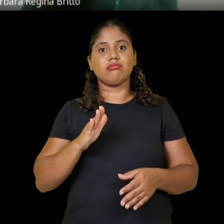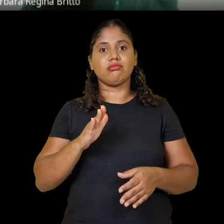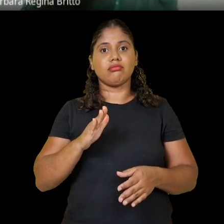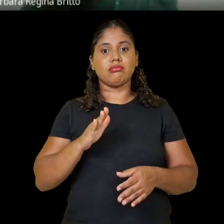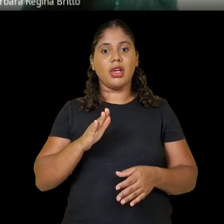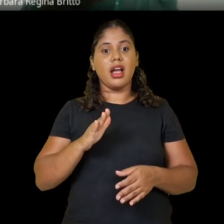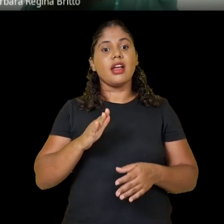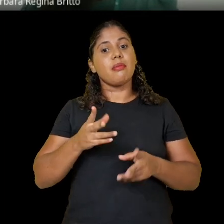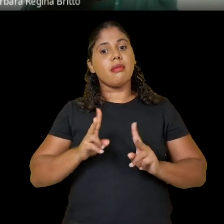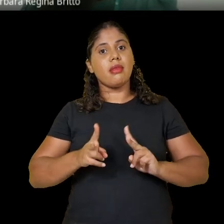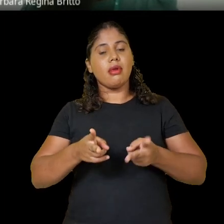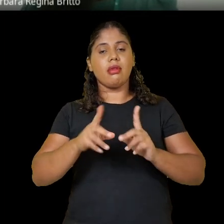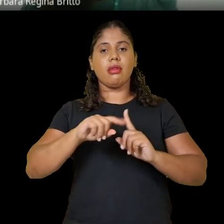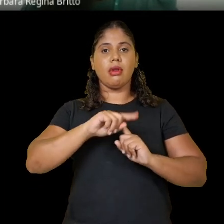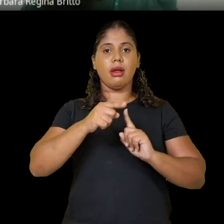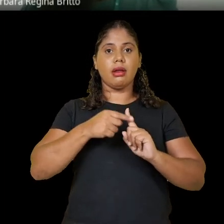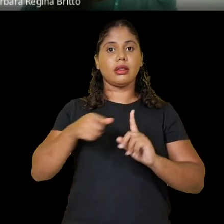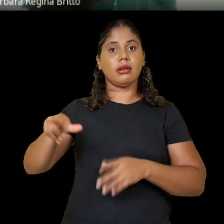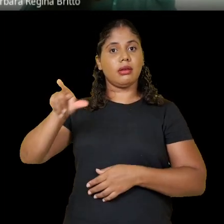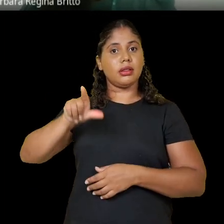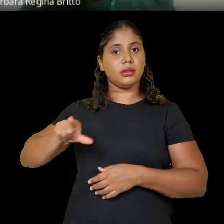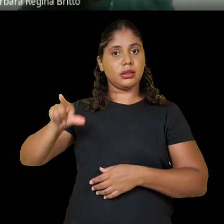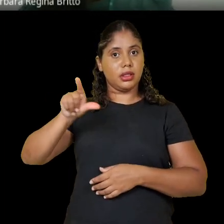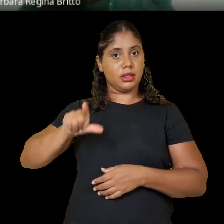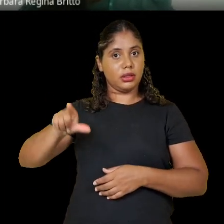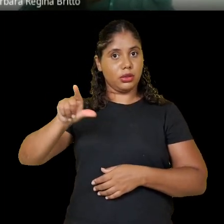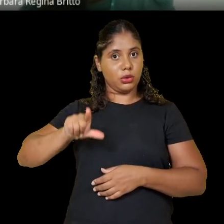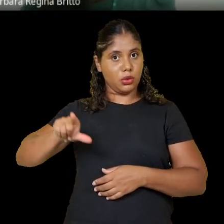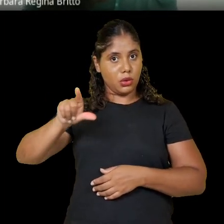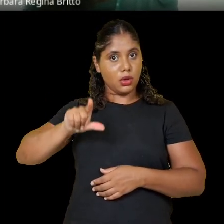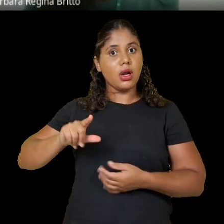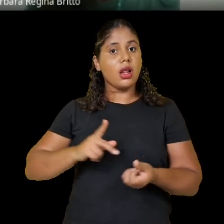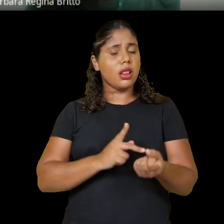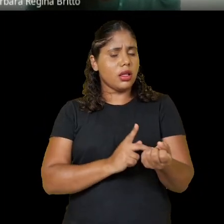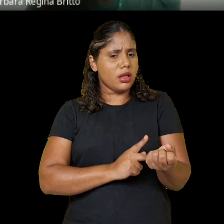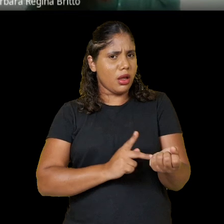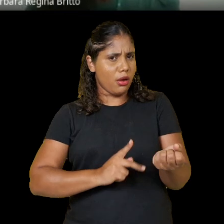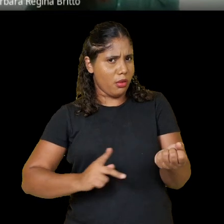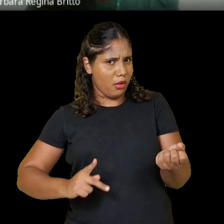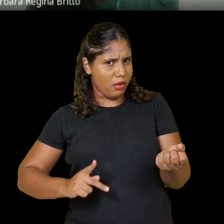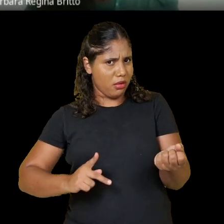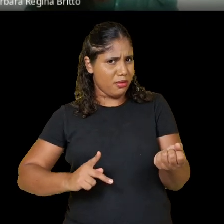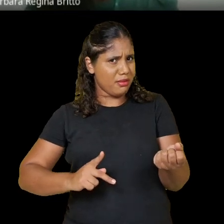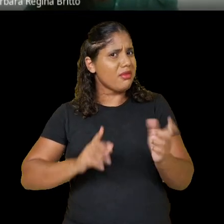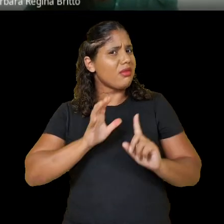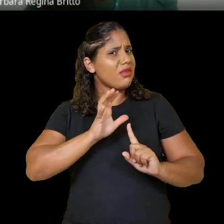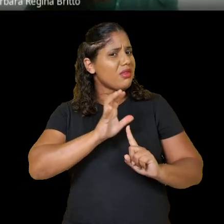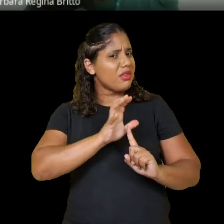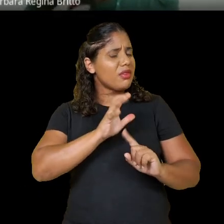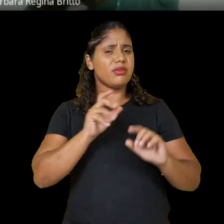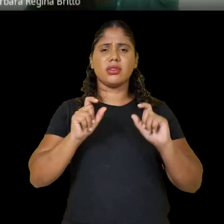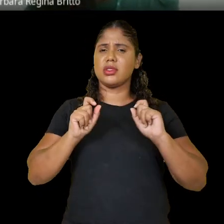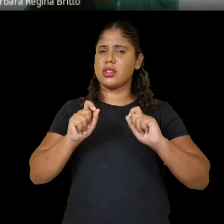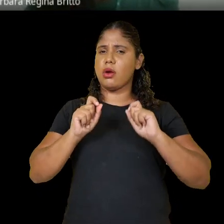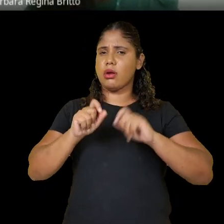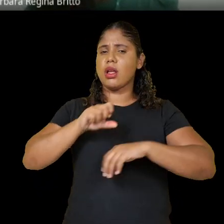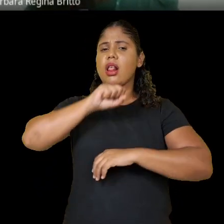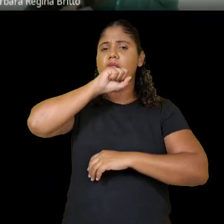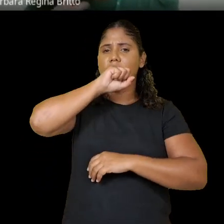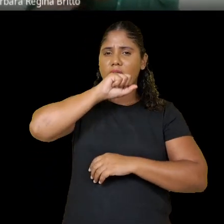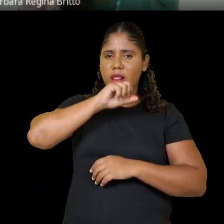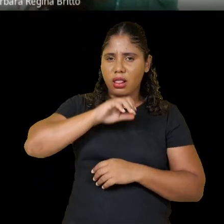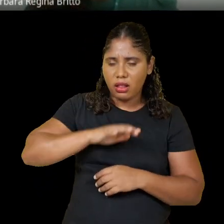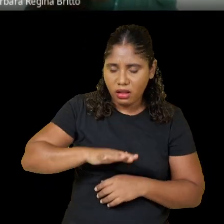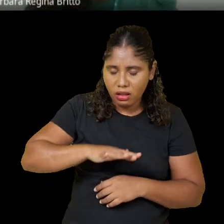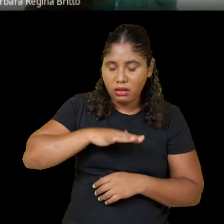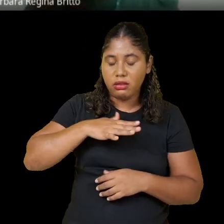algumas literaturas trazem que esse beta-HCG, esse hormônio, ele gera enjoo, gera